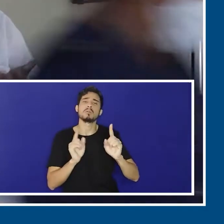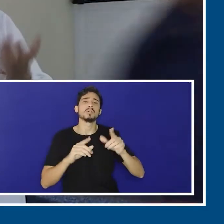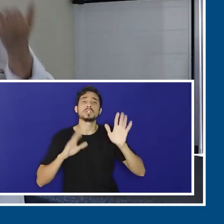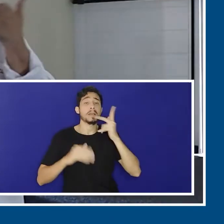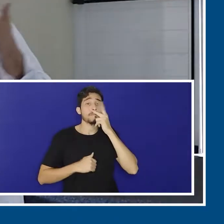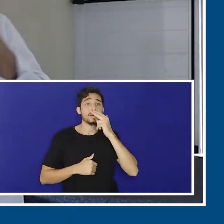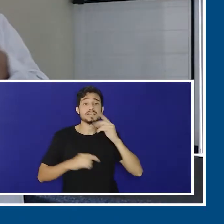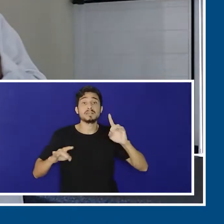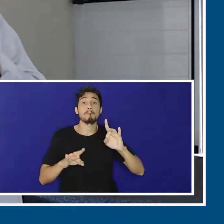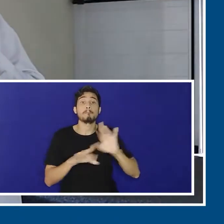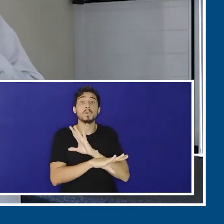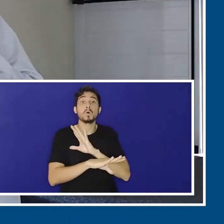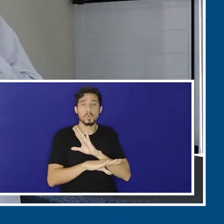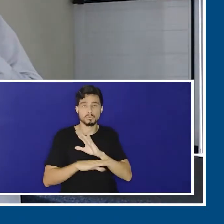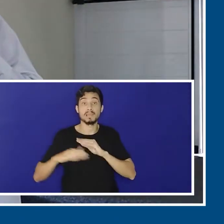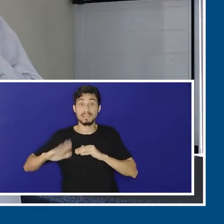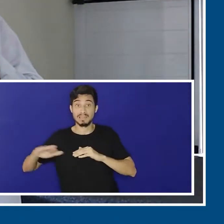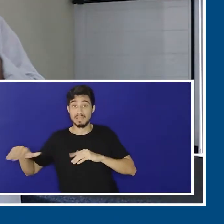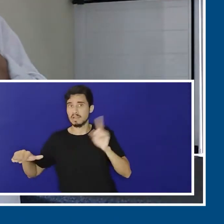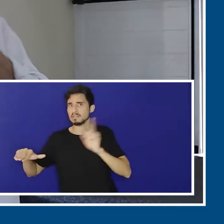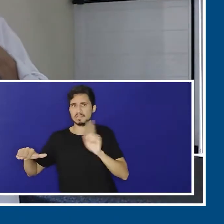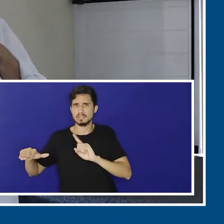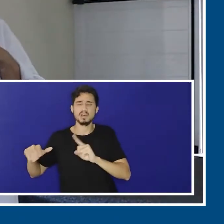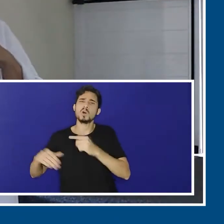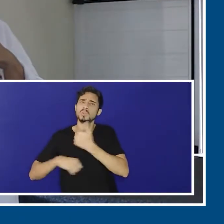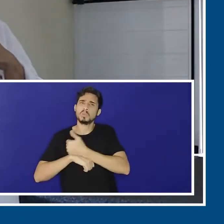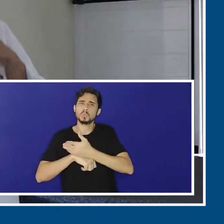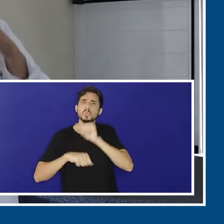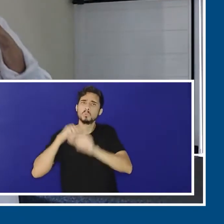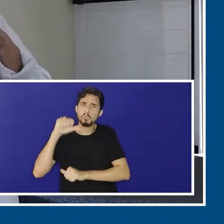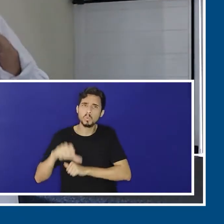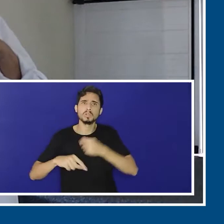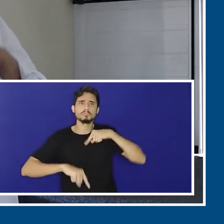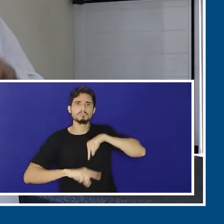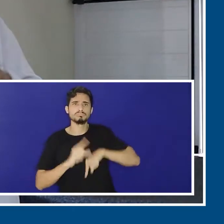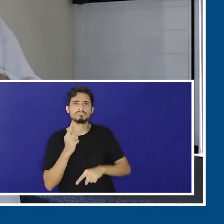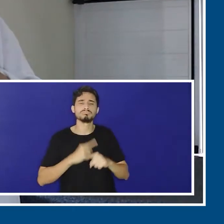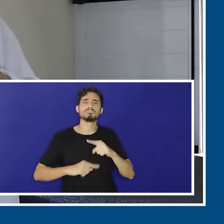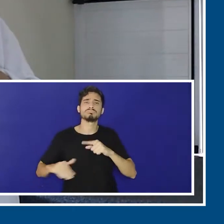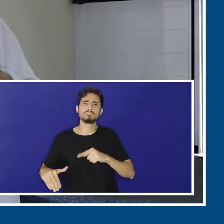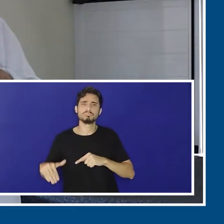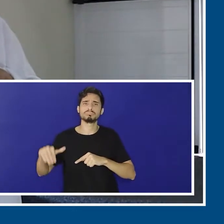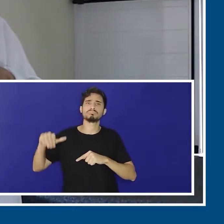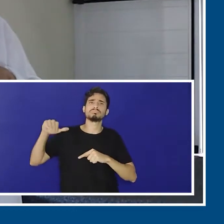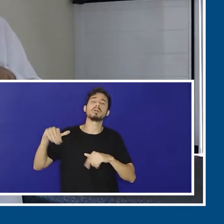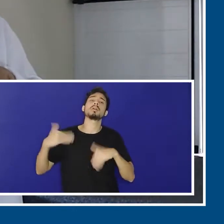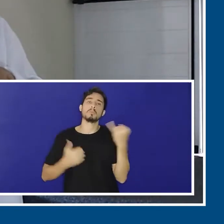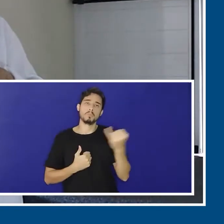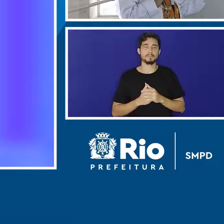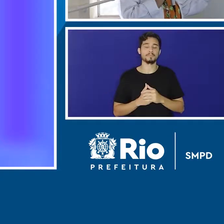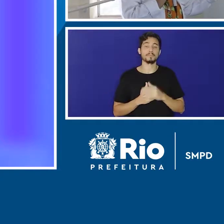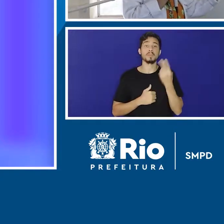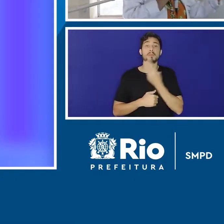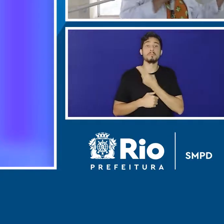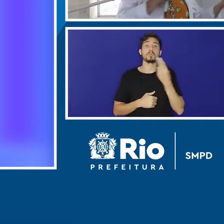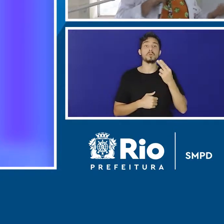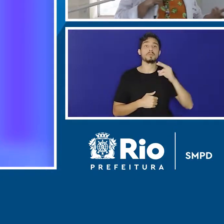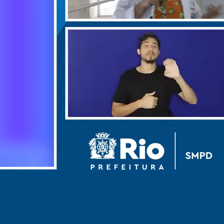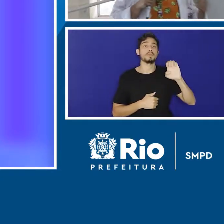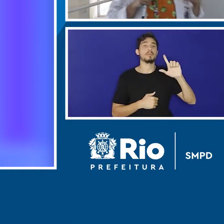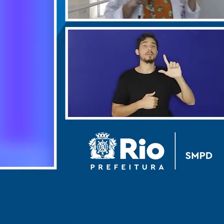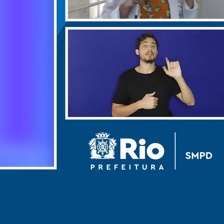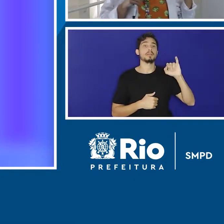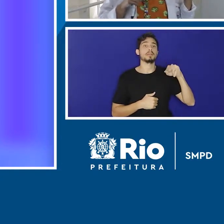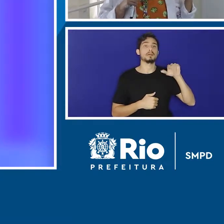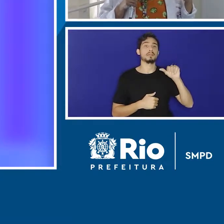ósseas, que limitam muitas vezes a gente fazer uso de medicalização, em especial criança pequena. Meu nome é